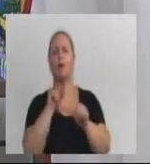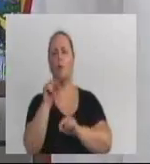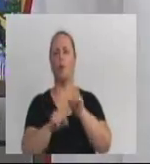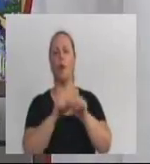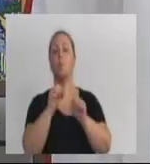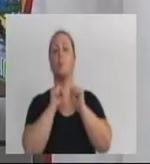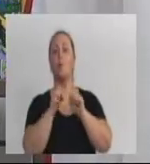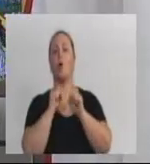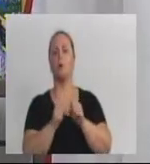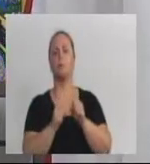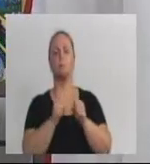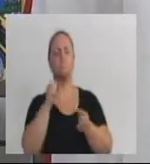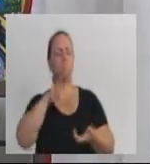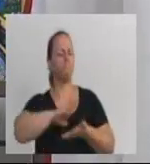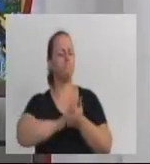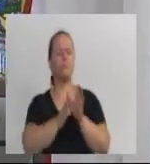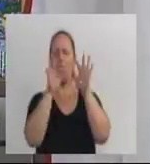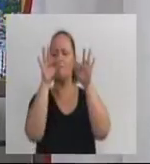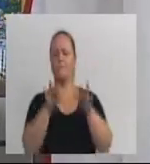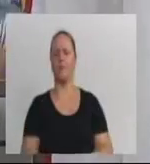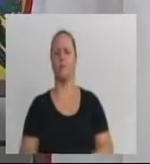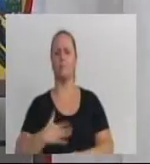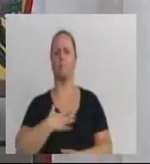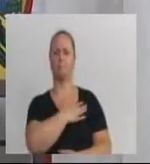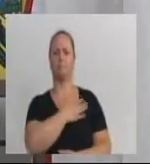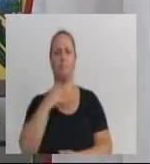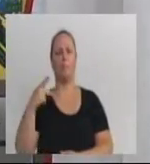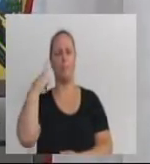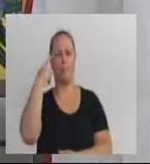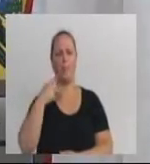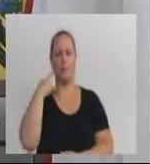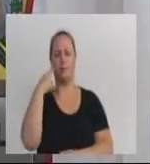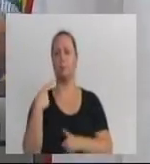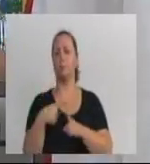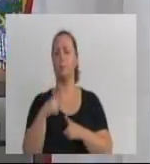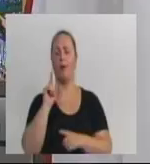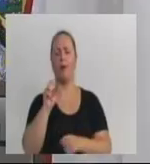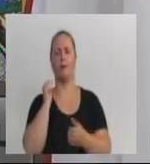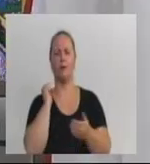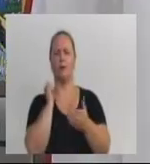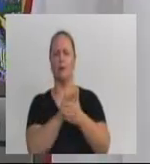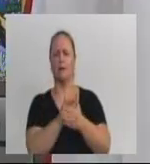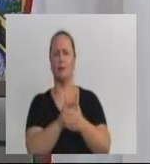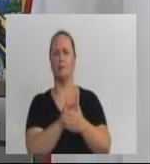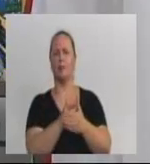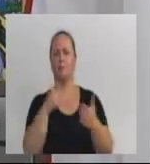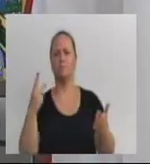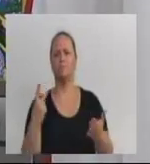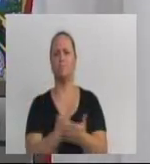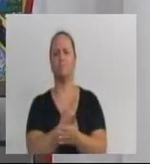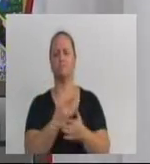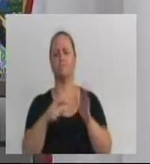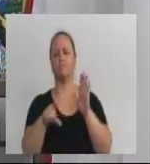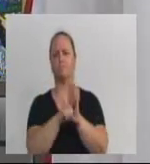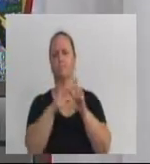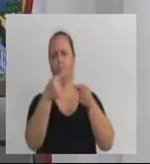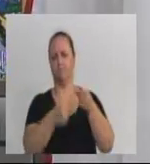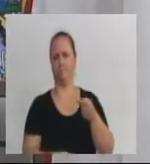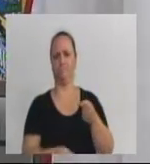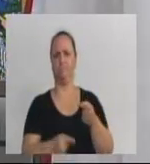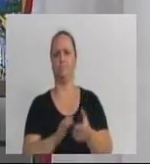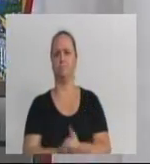do prefeito Napoleão Bernardes por crime de improbidade. Eles sabem que eu tenho o